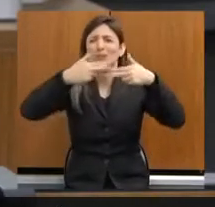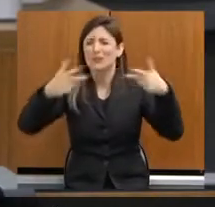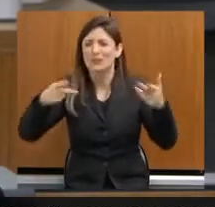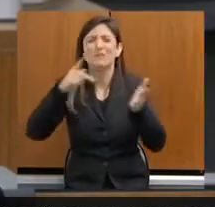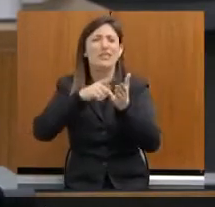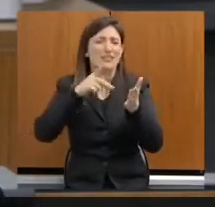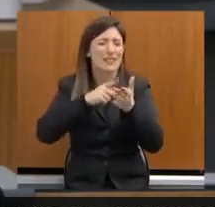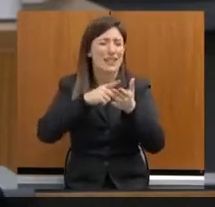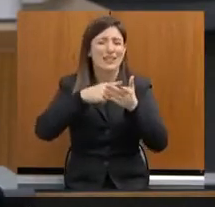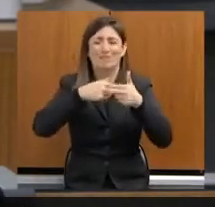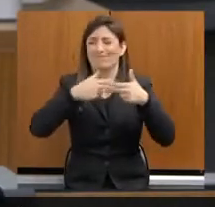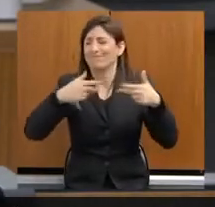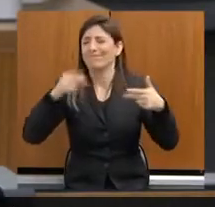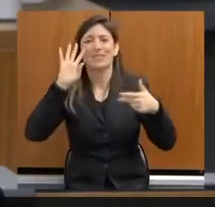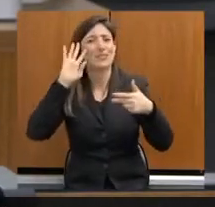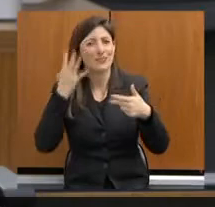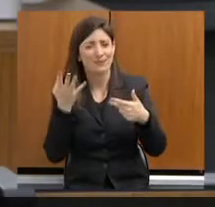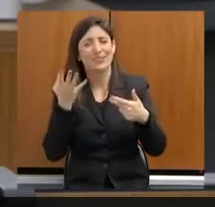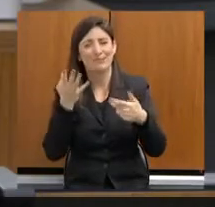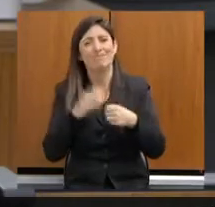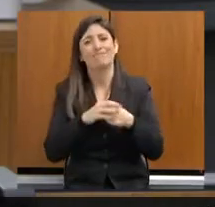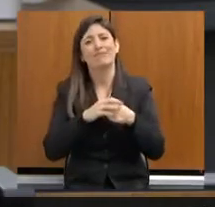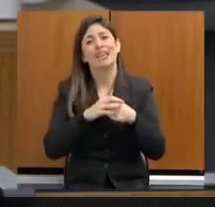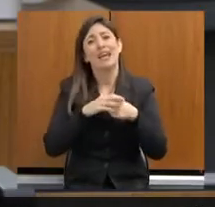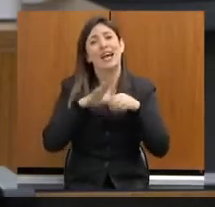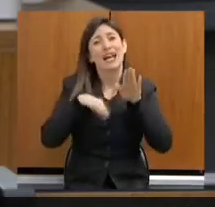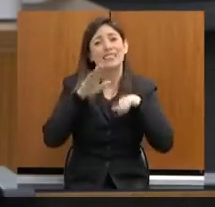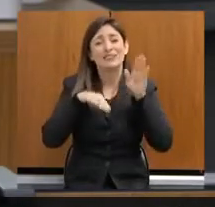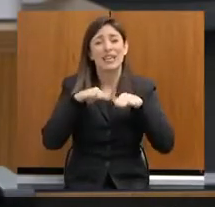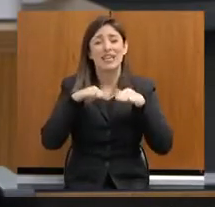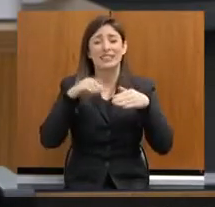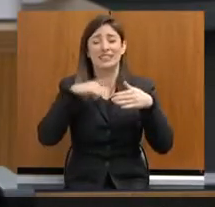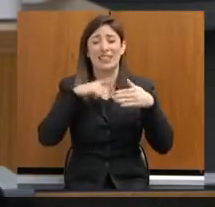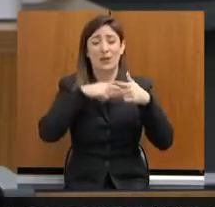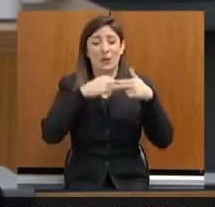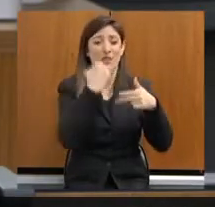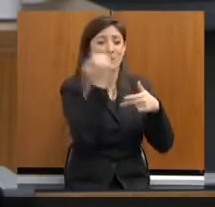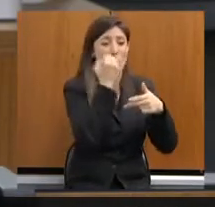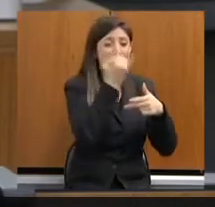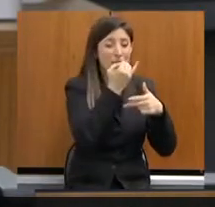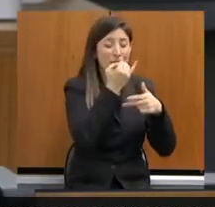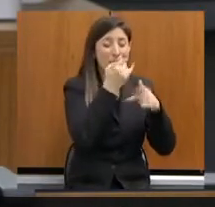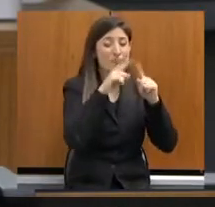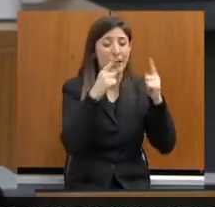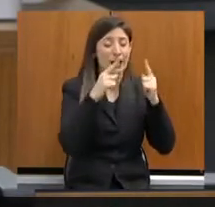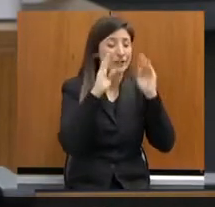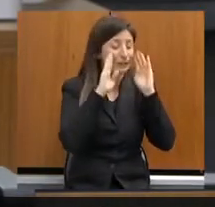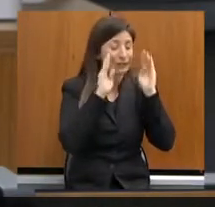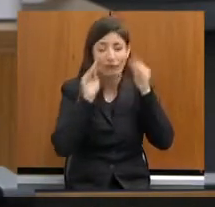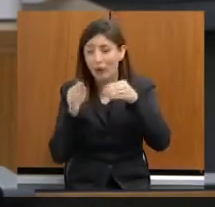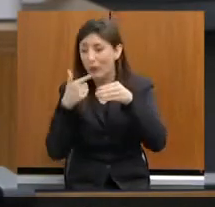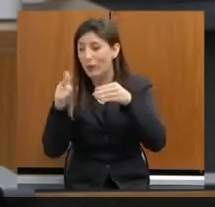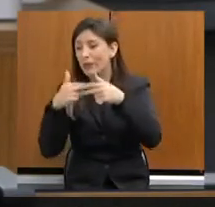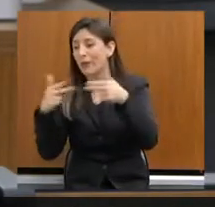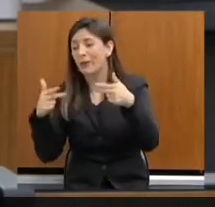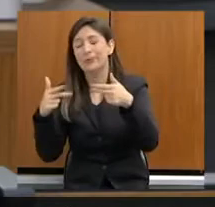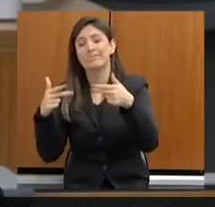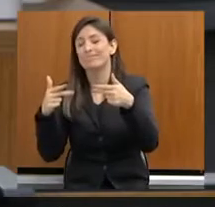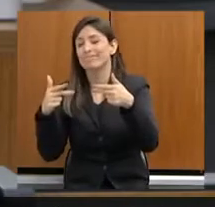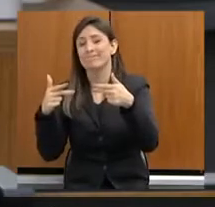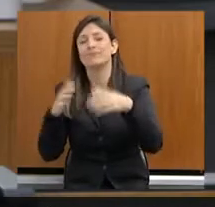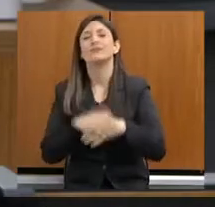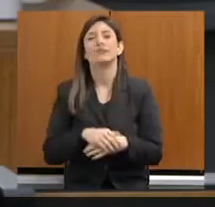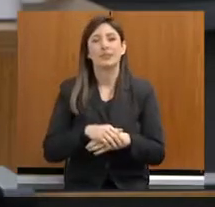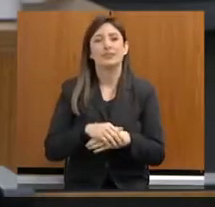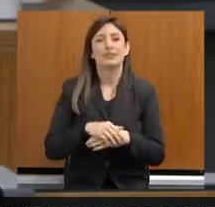verdade e que às vezes às vezes acaba tirando o foco de coisas principais o trabalho tem sido feito